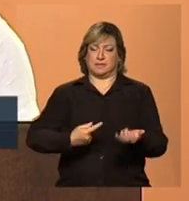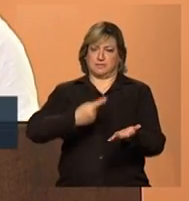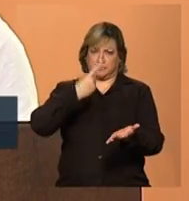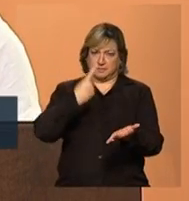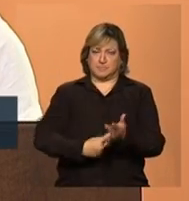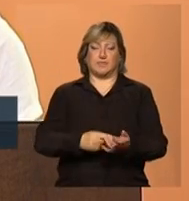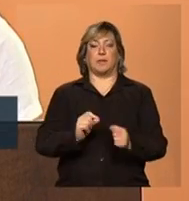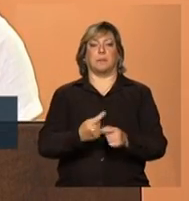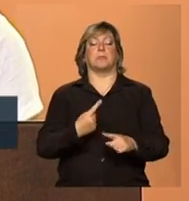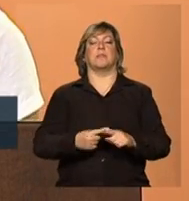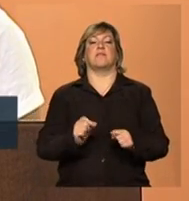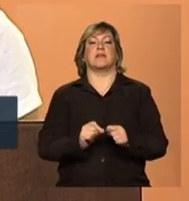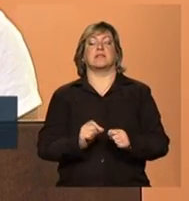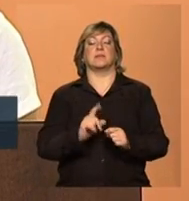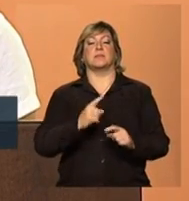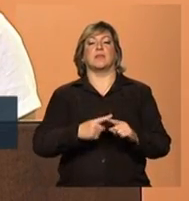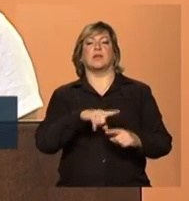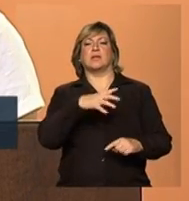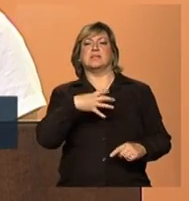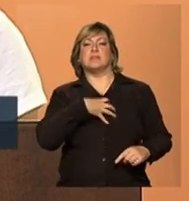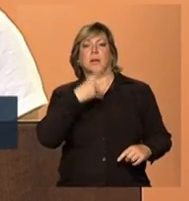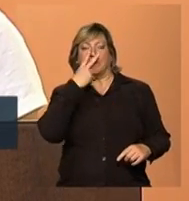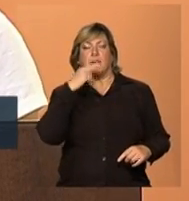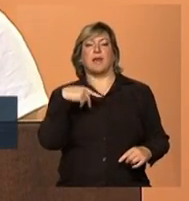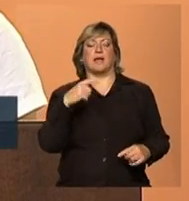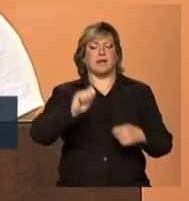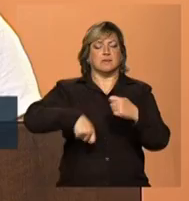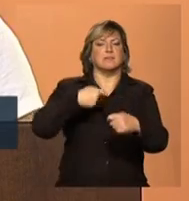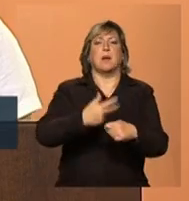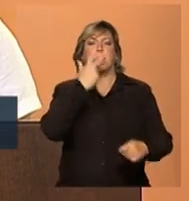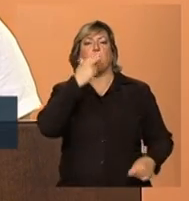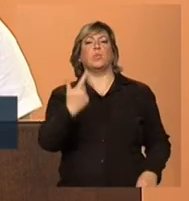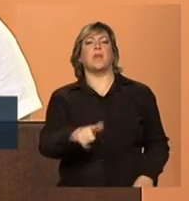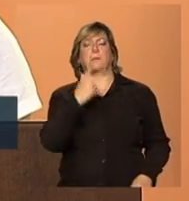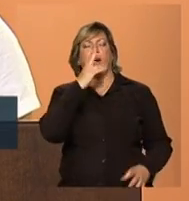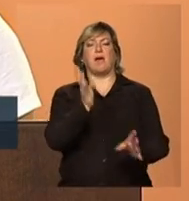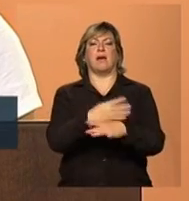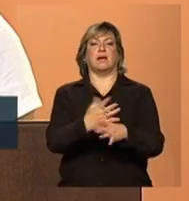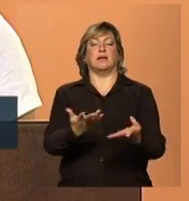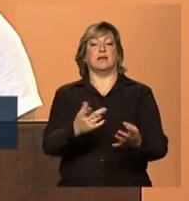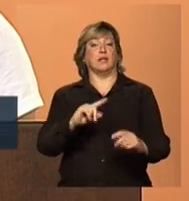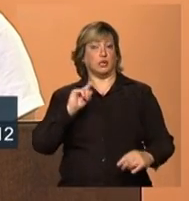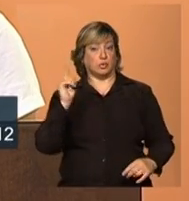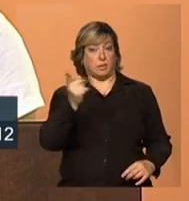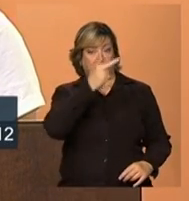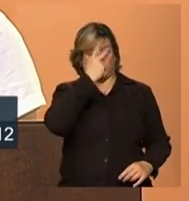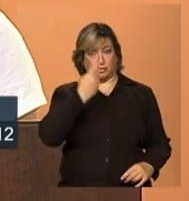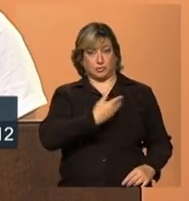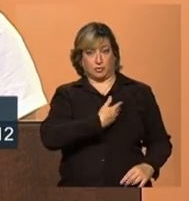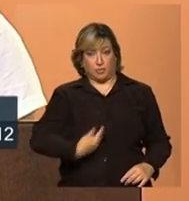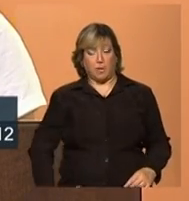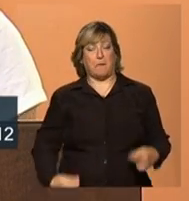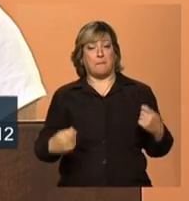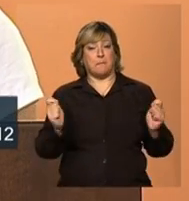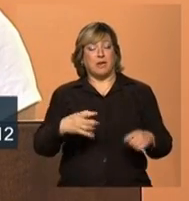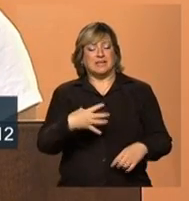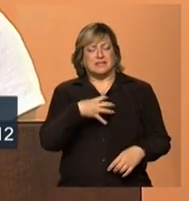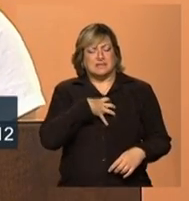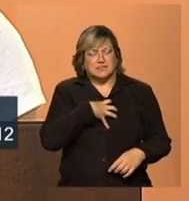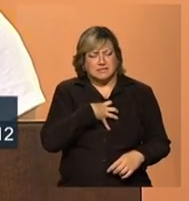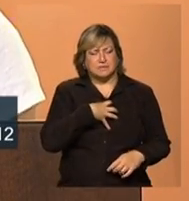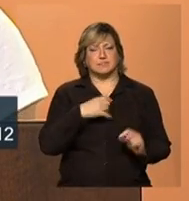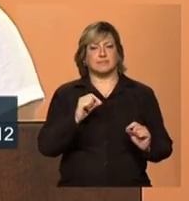de impunidade. Que os agentes públicos se sintam comovidos com a dor das famílias que perderam seus entes e